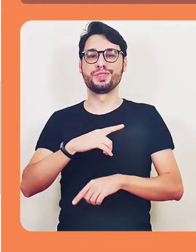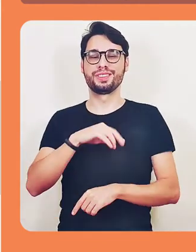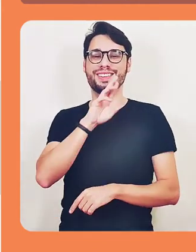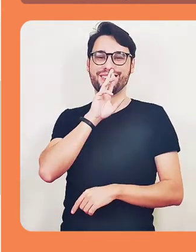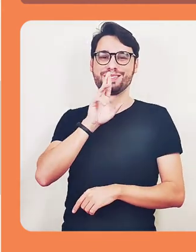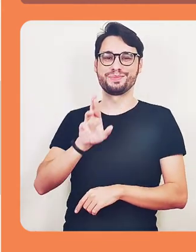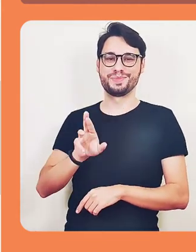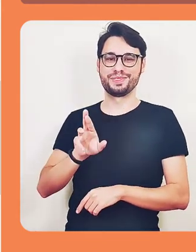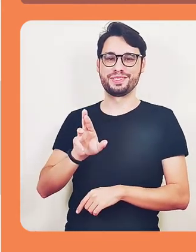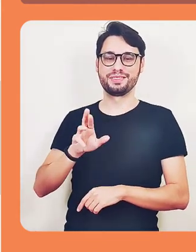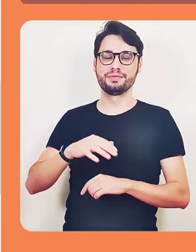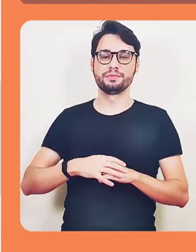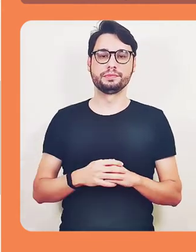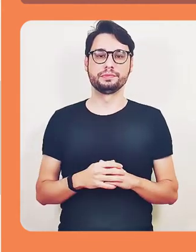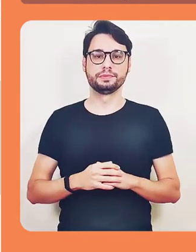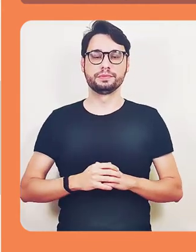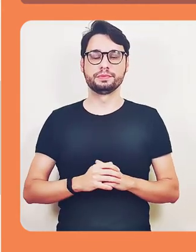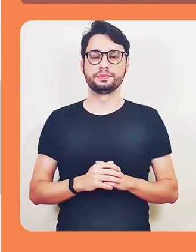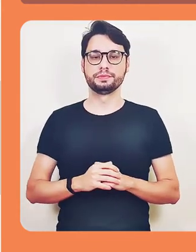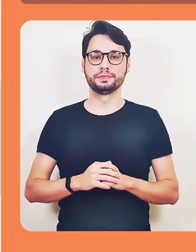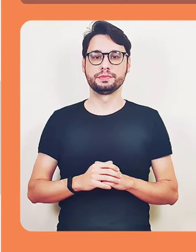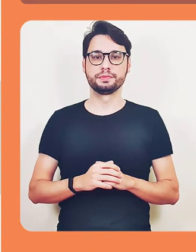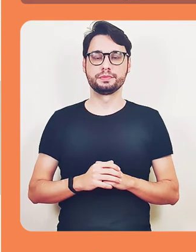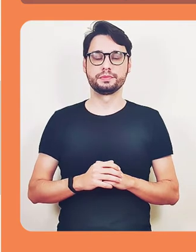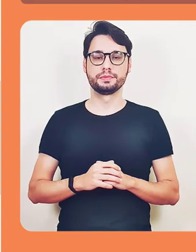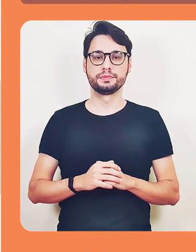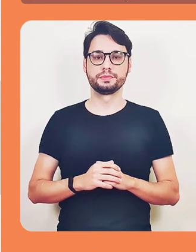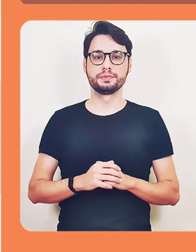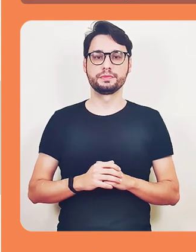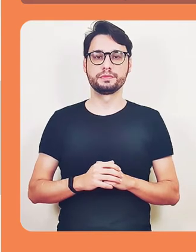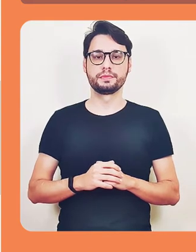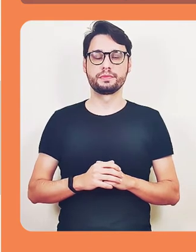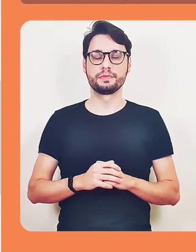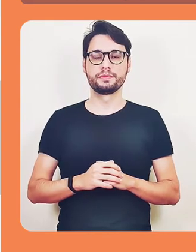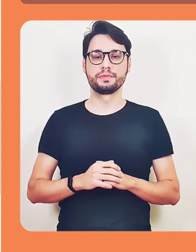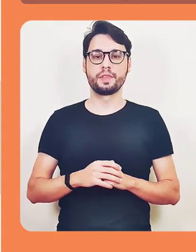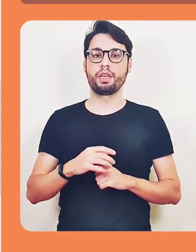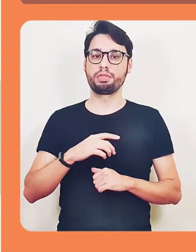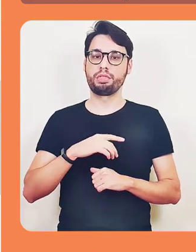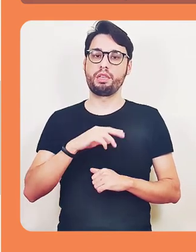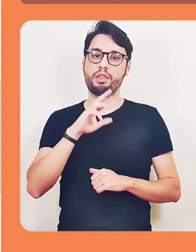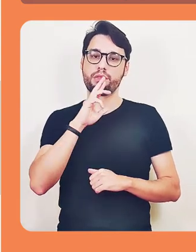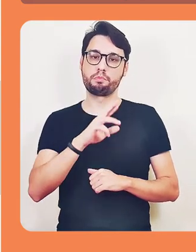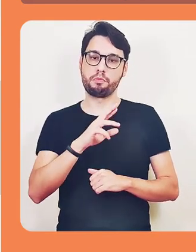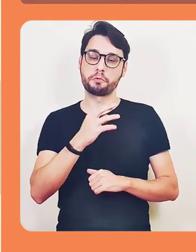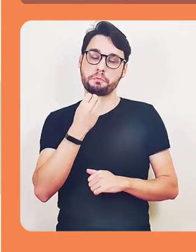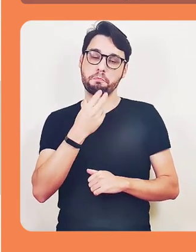0,04 segundos. A gente está parado no 3, vamos para o 4, tudo bem. E aí você diz tudo bem.